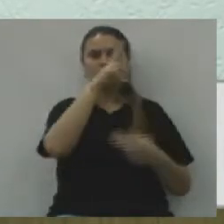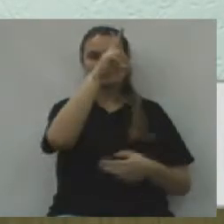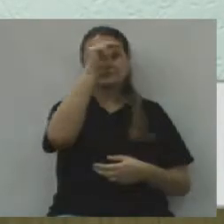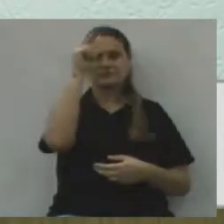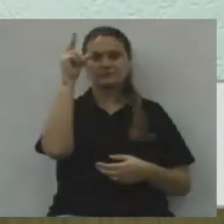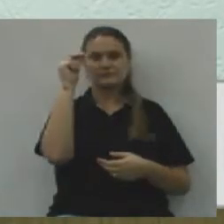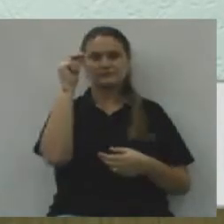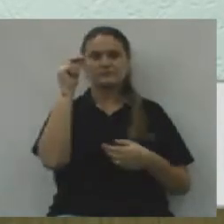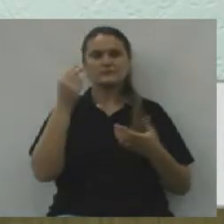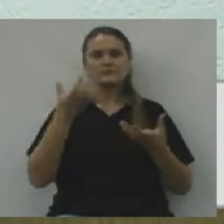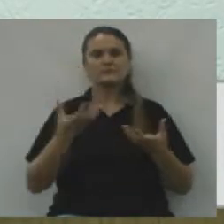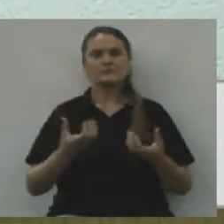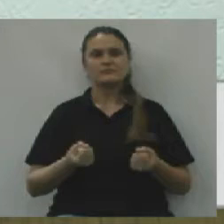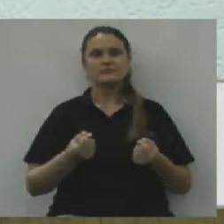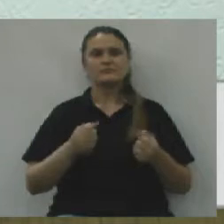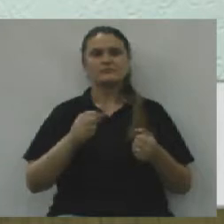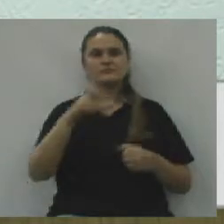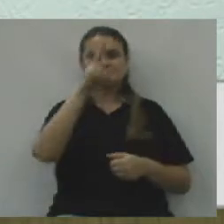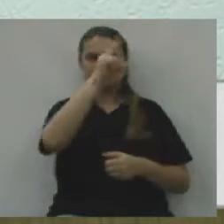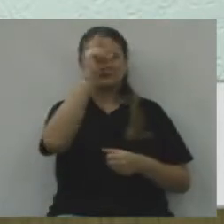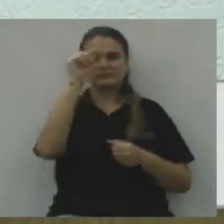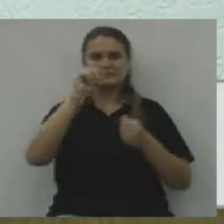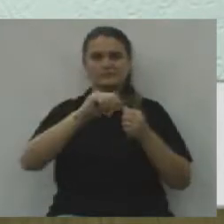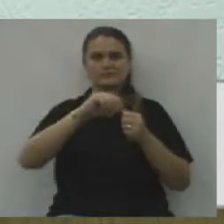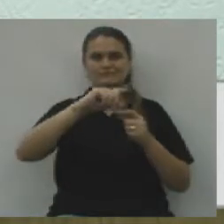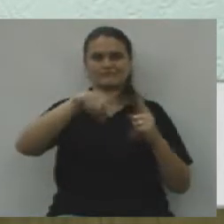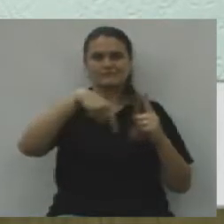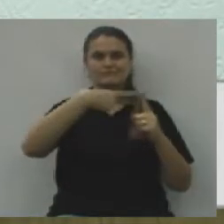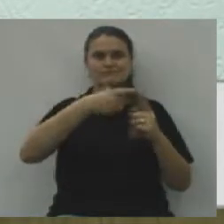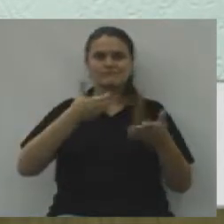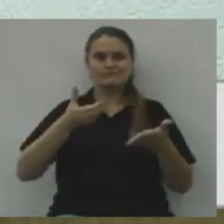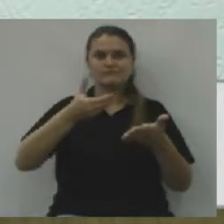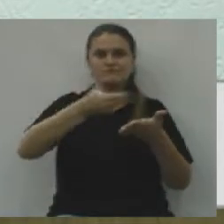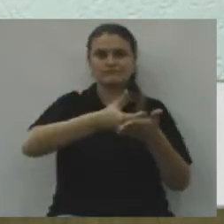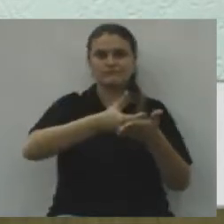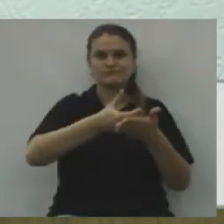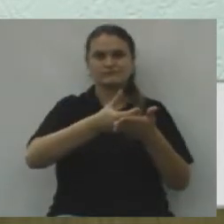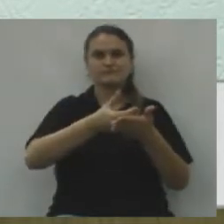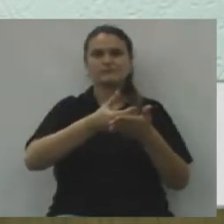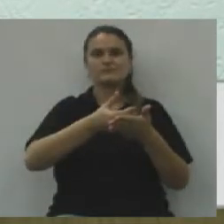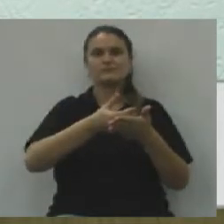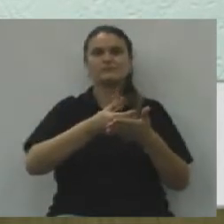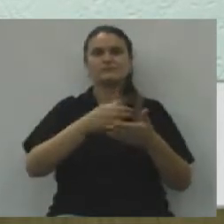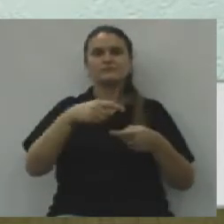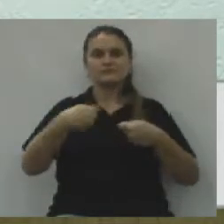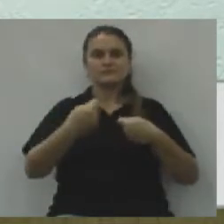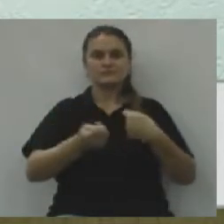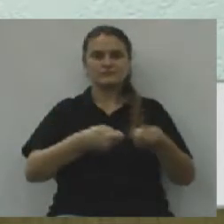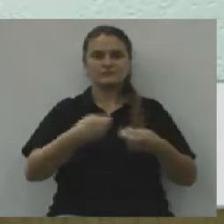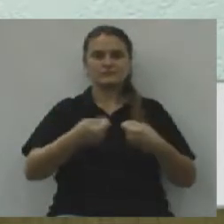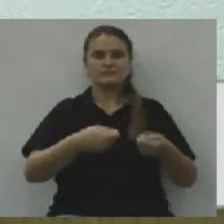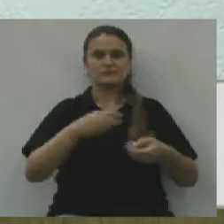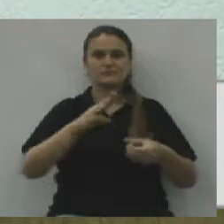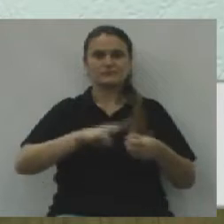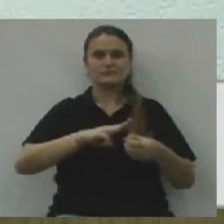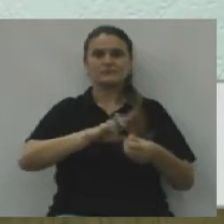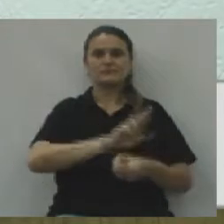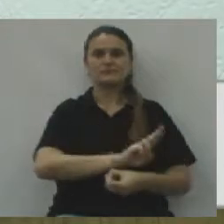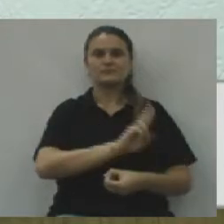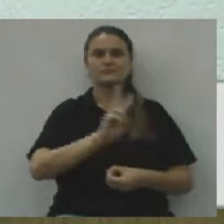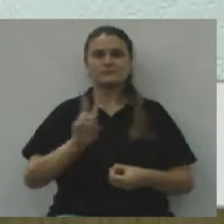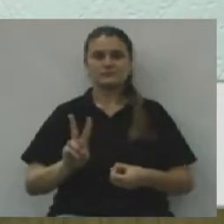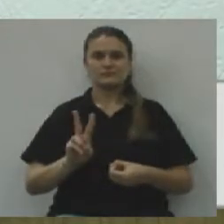Autoriza o Executivo Municipal a efetuar a abertura de crédito adicional suplementar no orçamento do município de União da